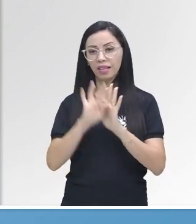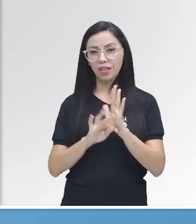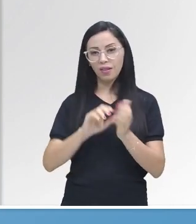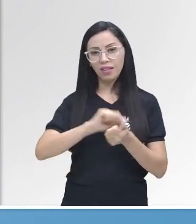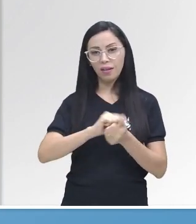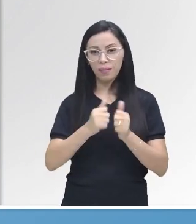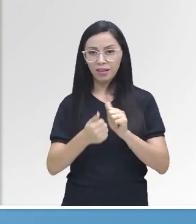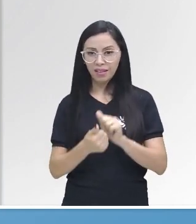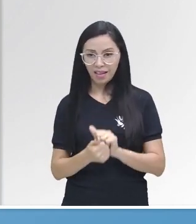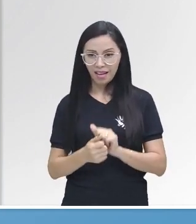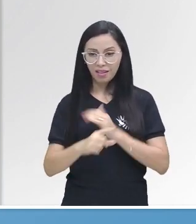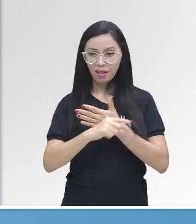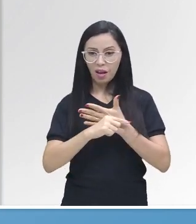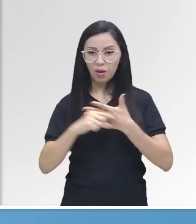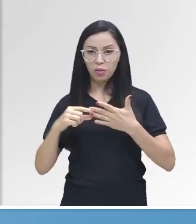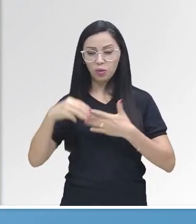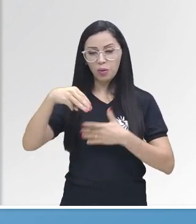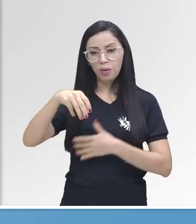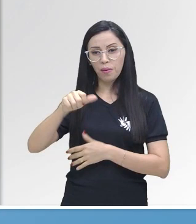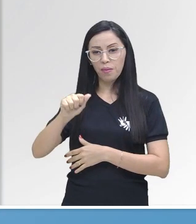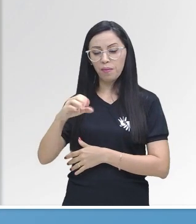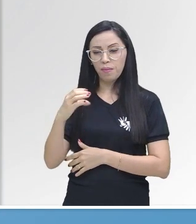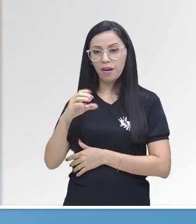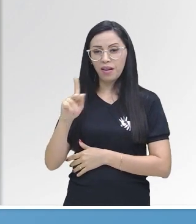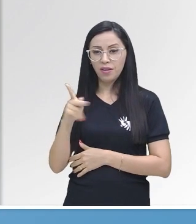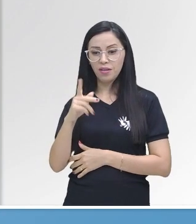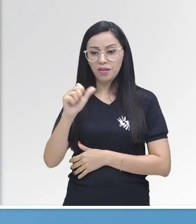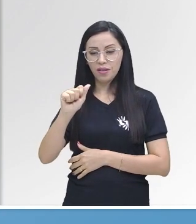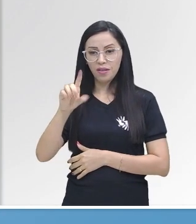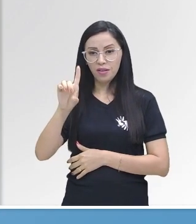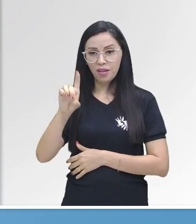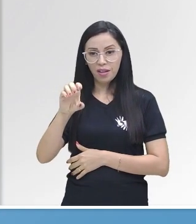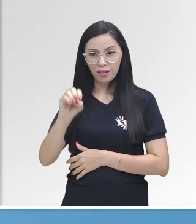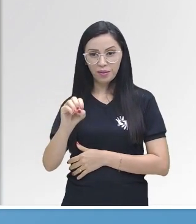Machado, JN, a editora Escipsione.